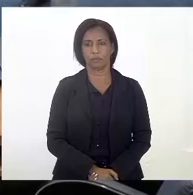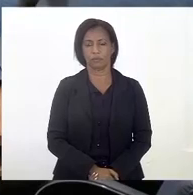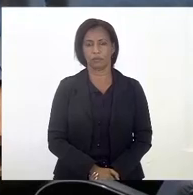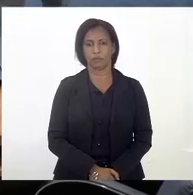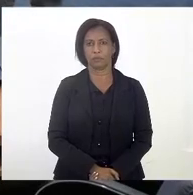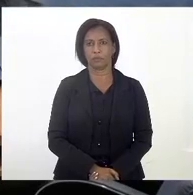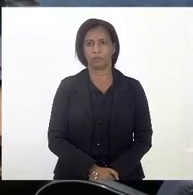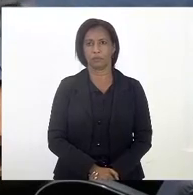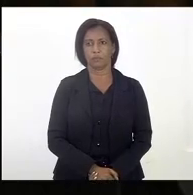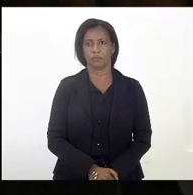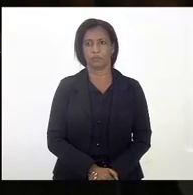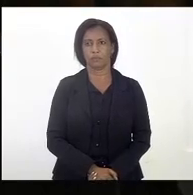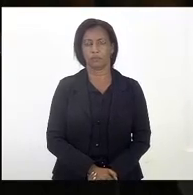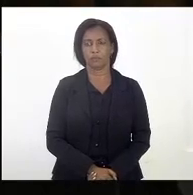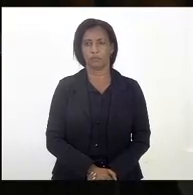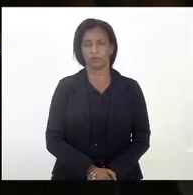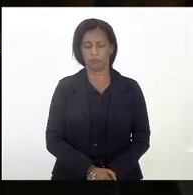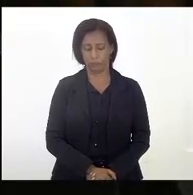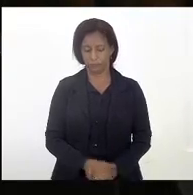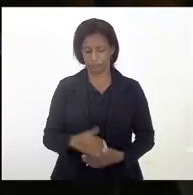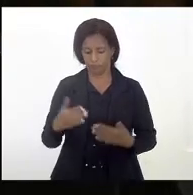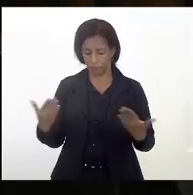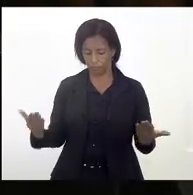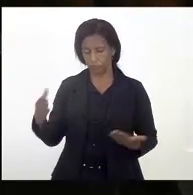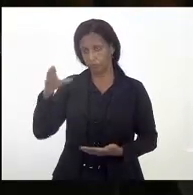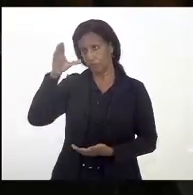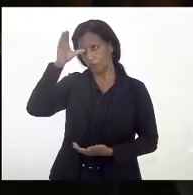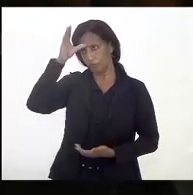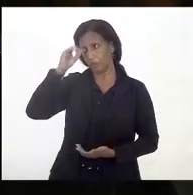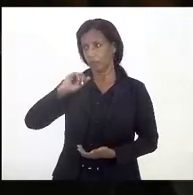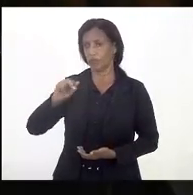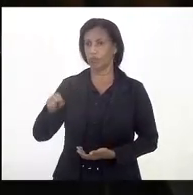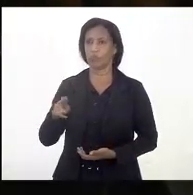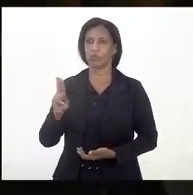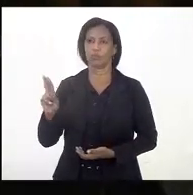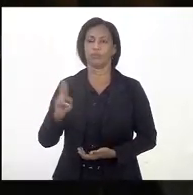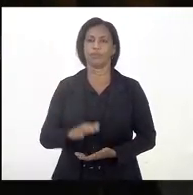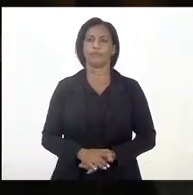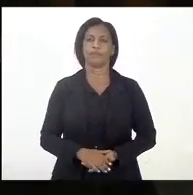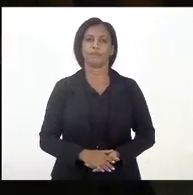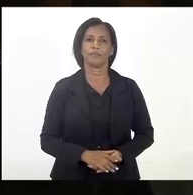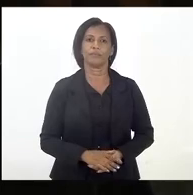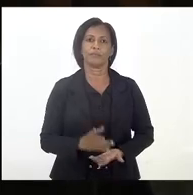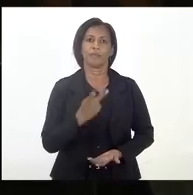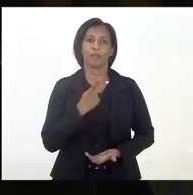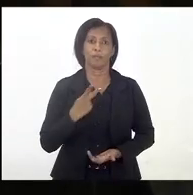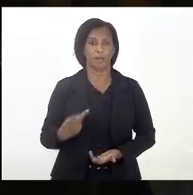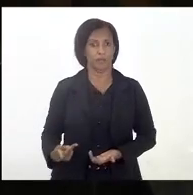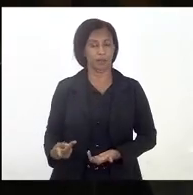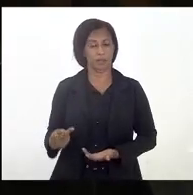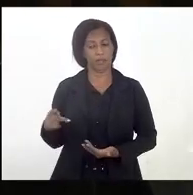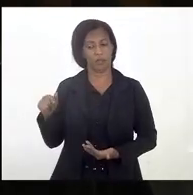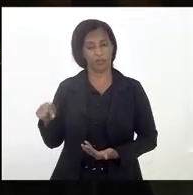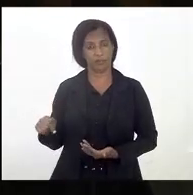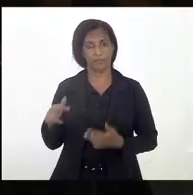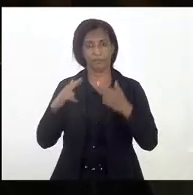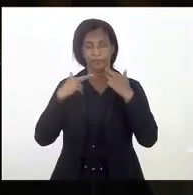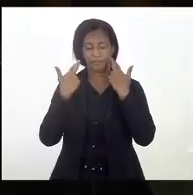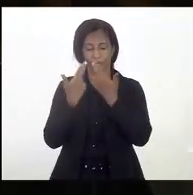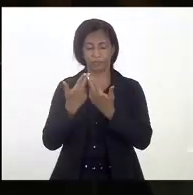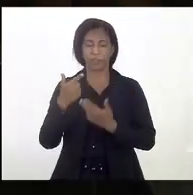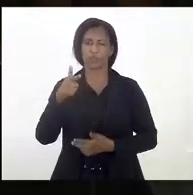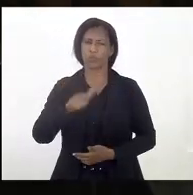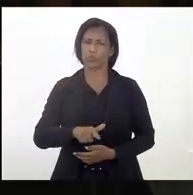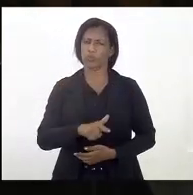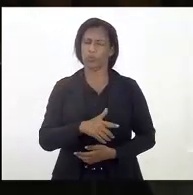um copo Deputado da tia Ju Presidente dessa seção E mais